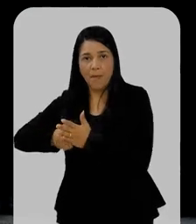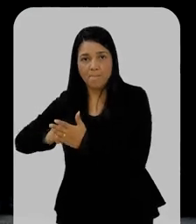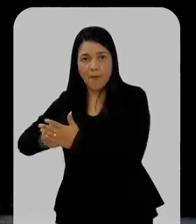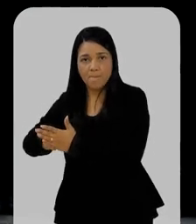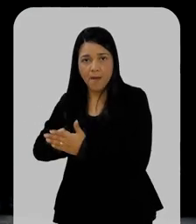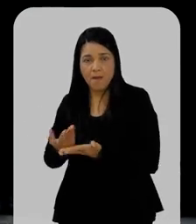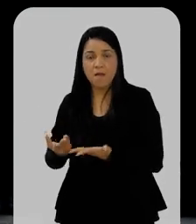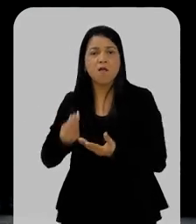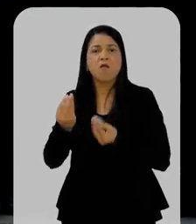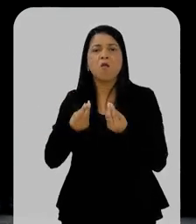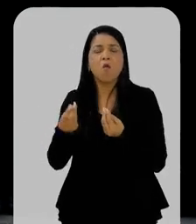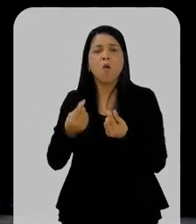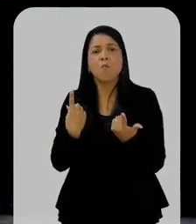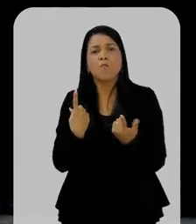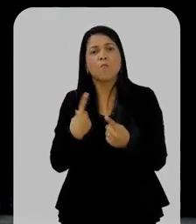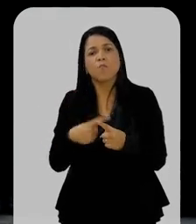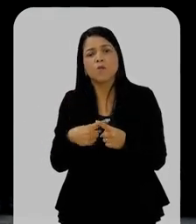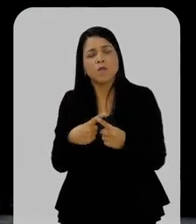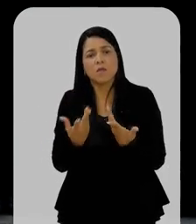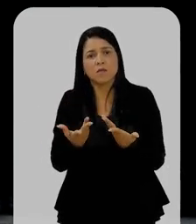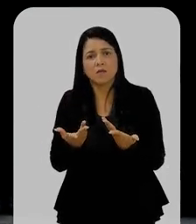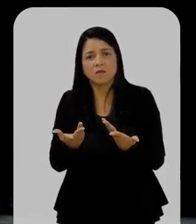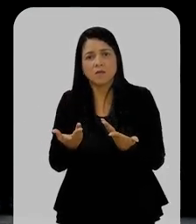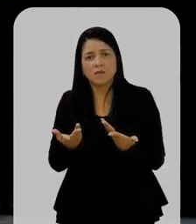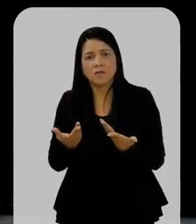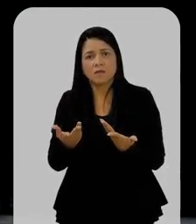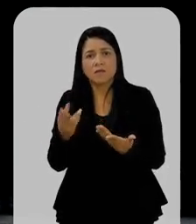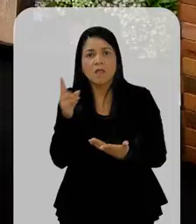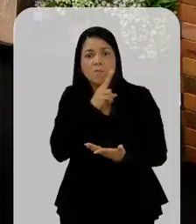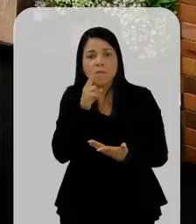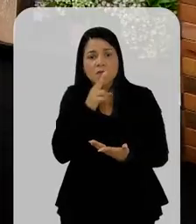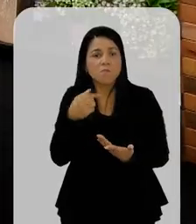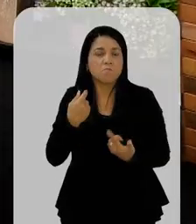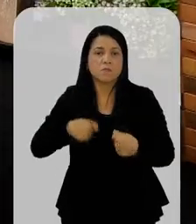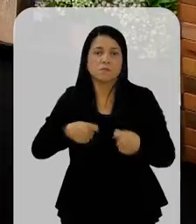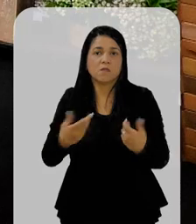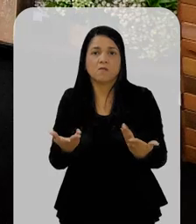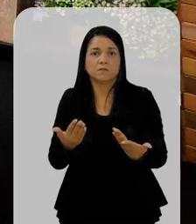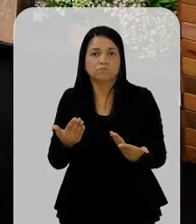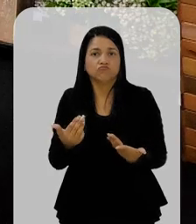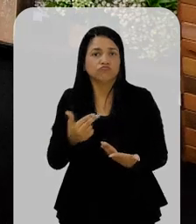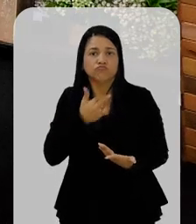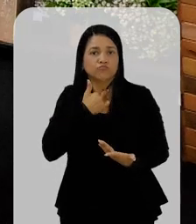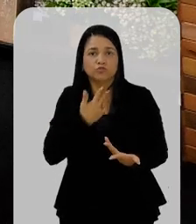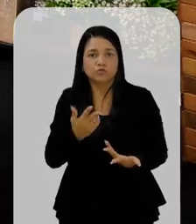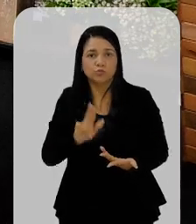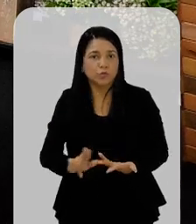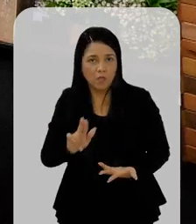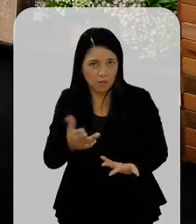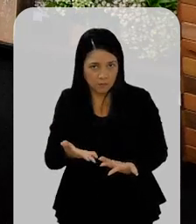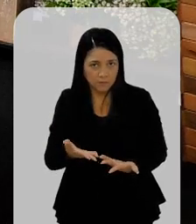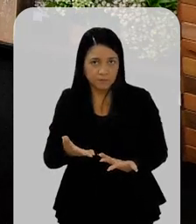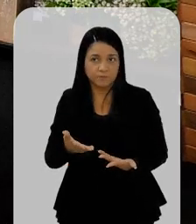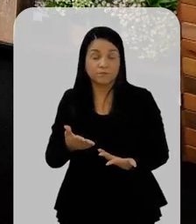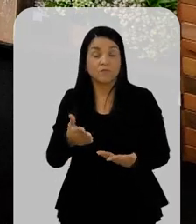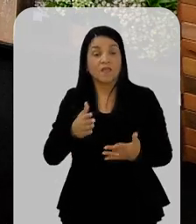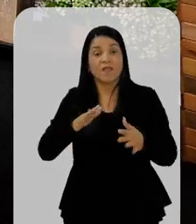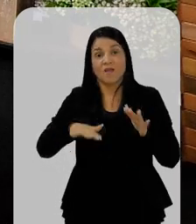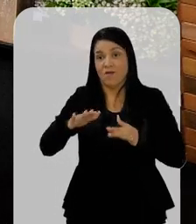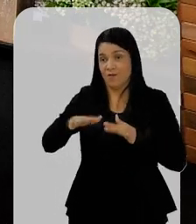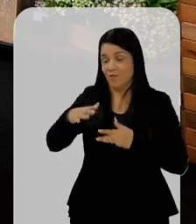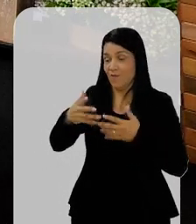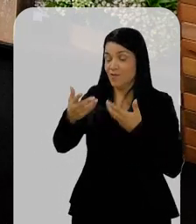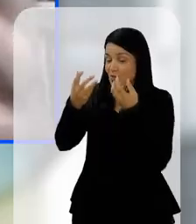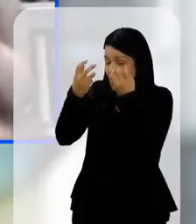manutenção. Fala um pouquinho sobre essas medidas e o porquê disso não ter funcionado nessa emergência quando precisou. Bom, eu vou ver se eu